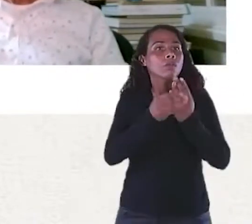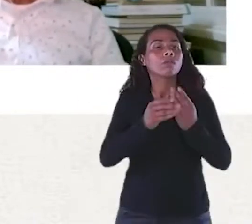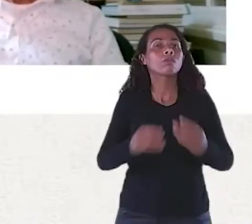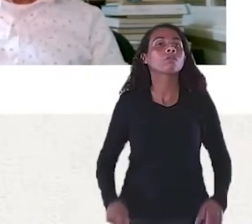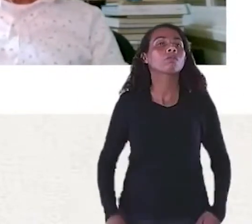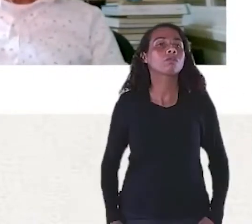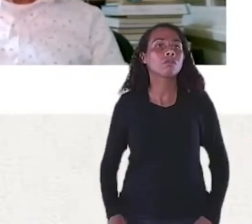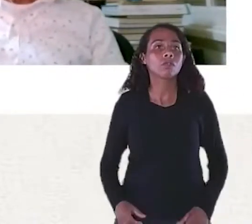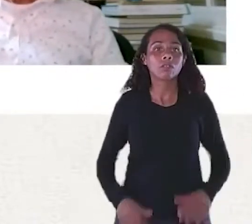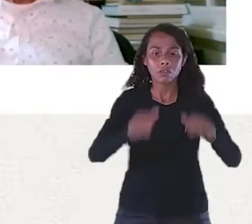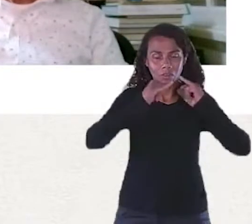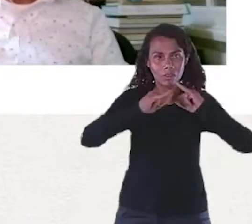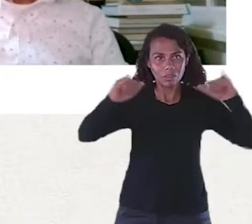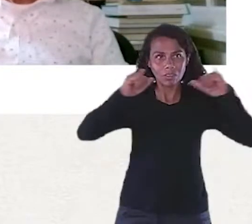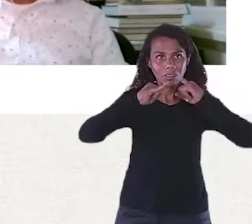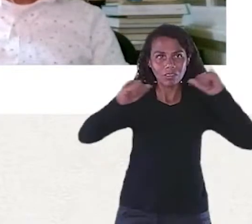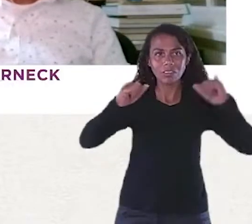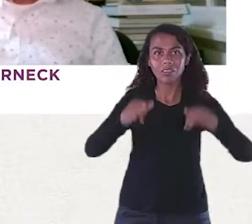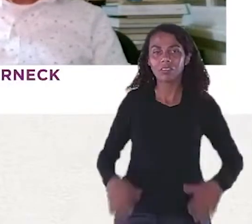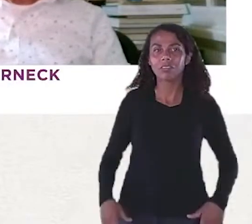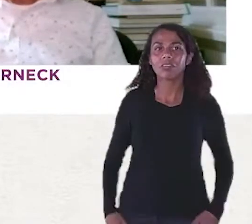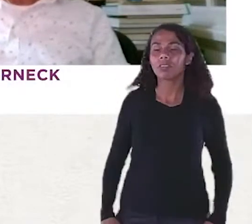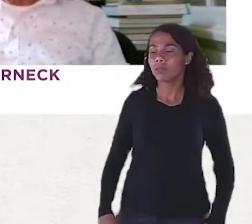A 35ª edição do livro.